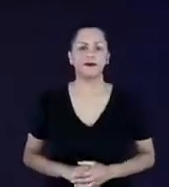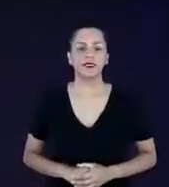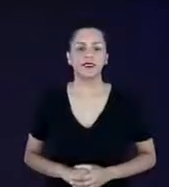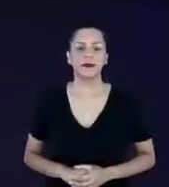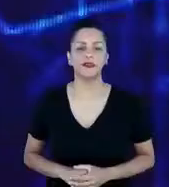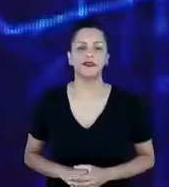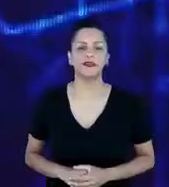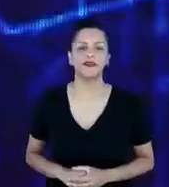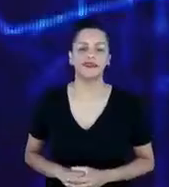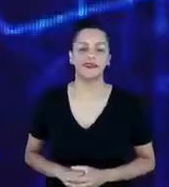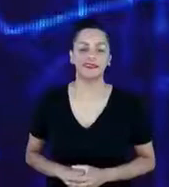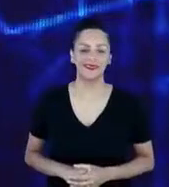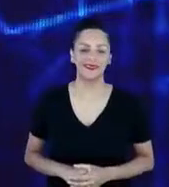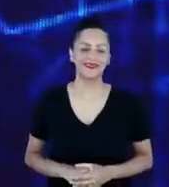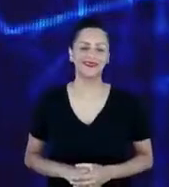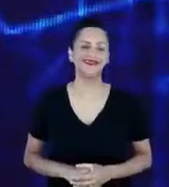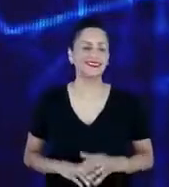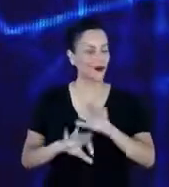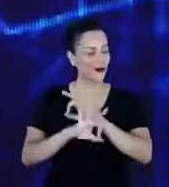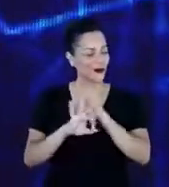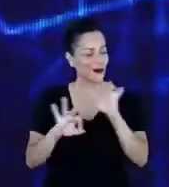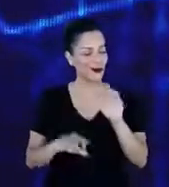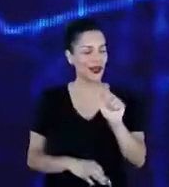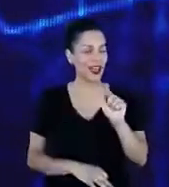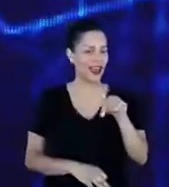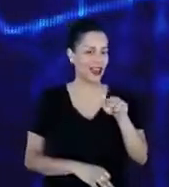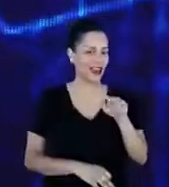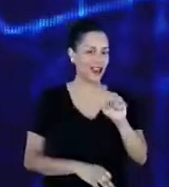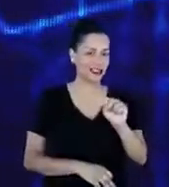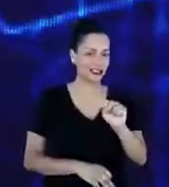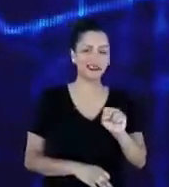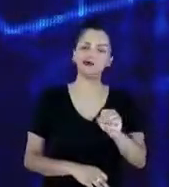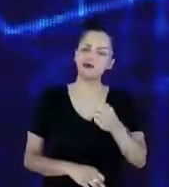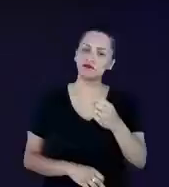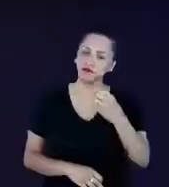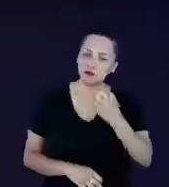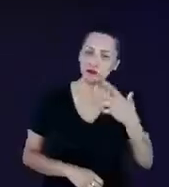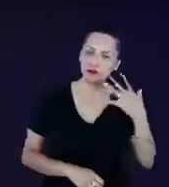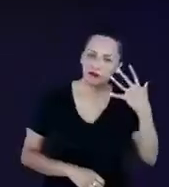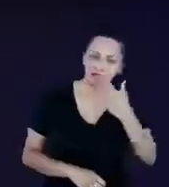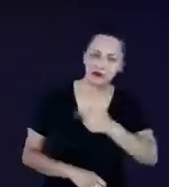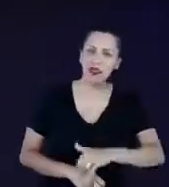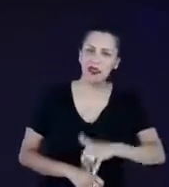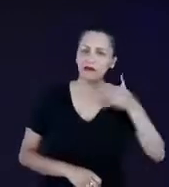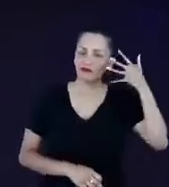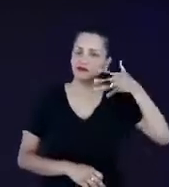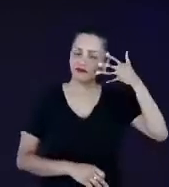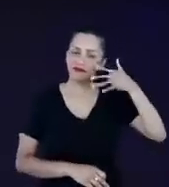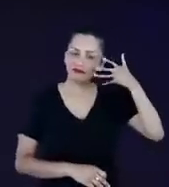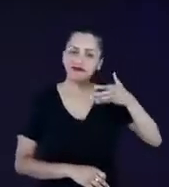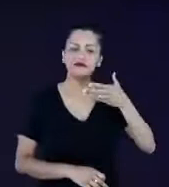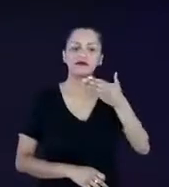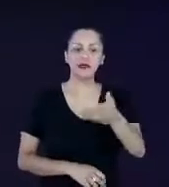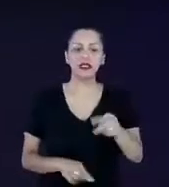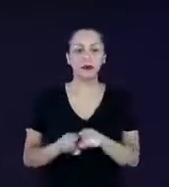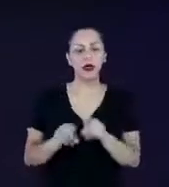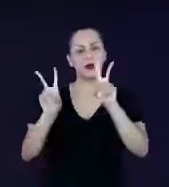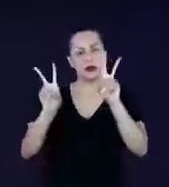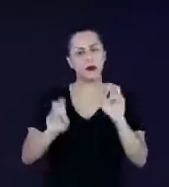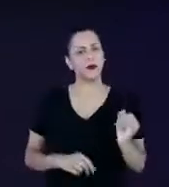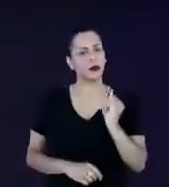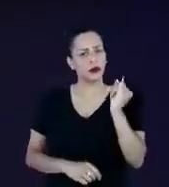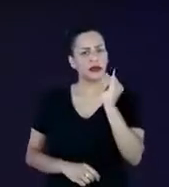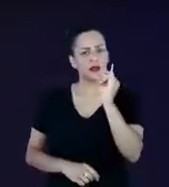Excelente, Agnes. Obrigado. Belo discurso e bela fala inicial. Acho que você comentou aqui um tema importante. A gente